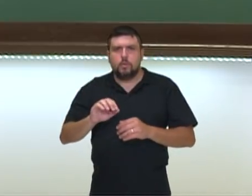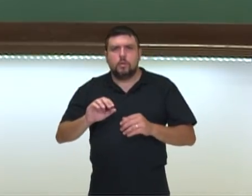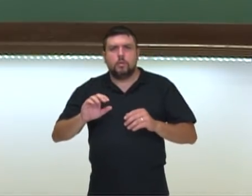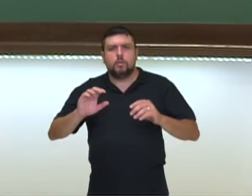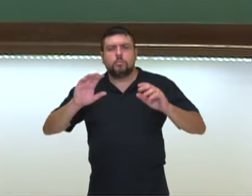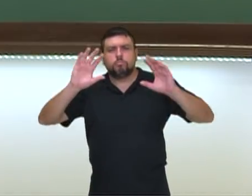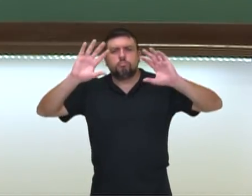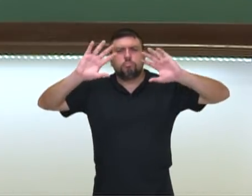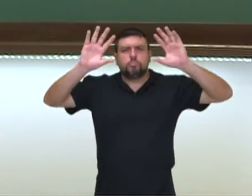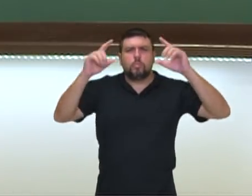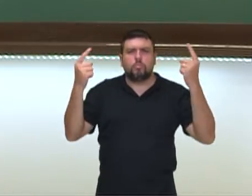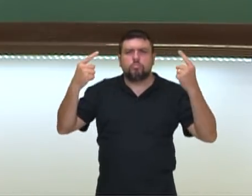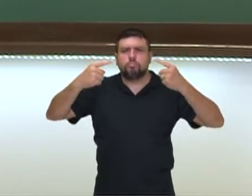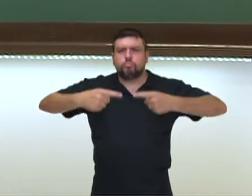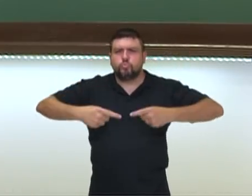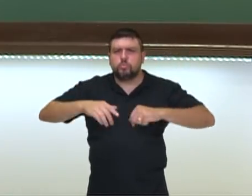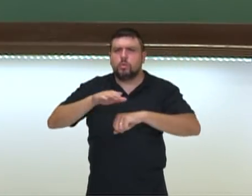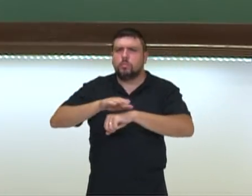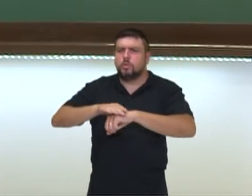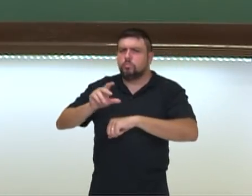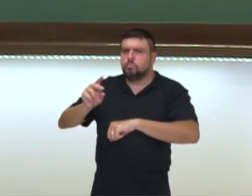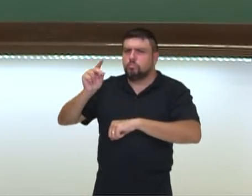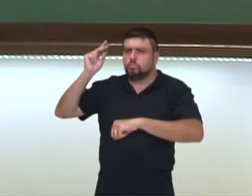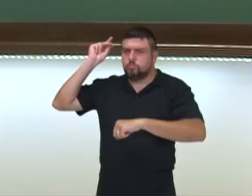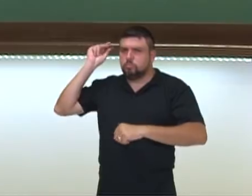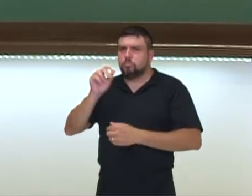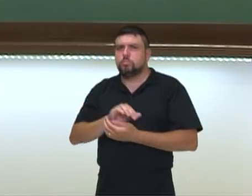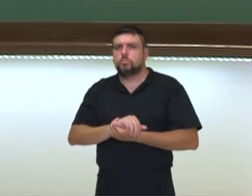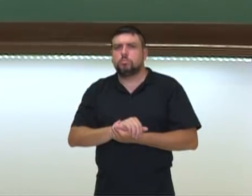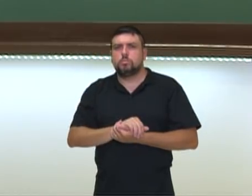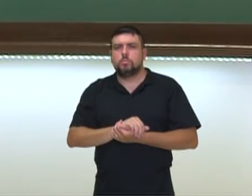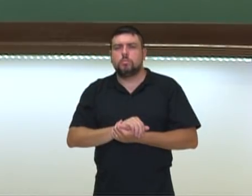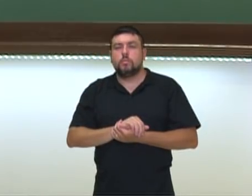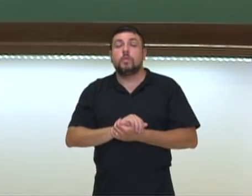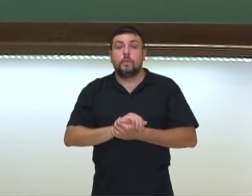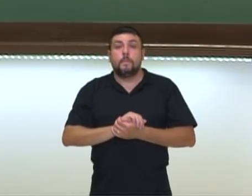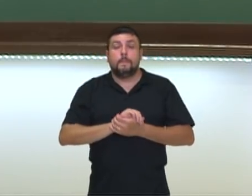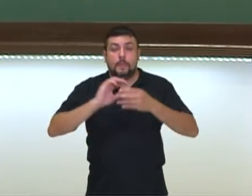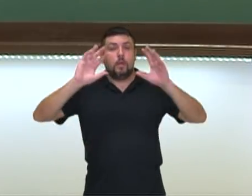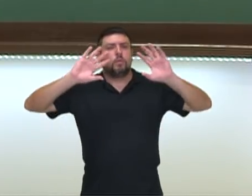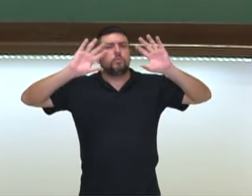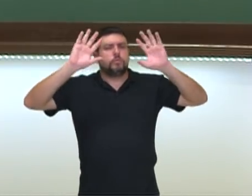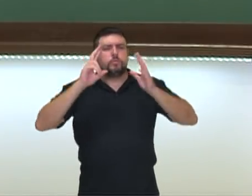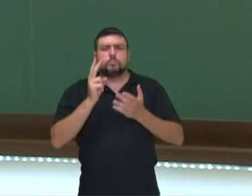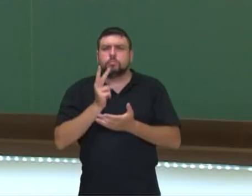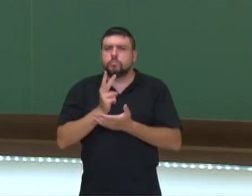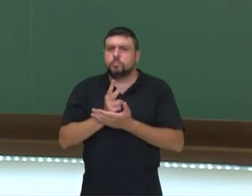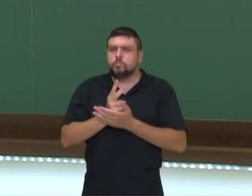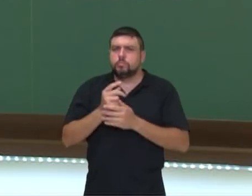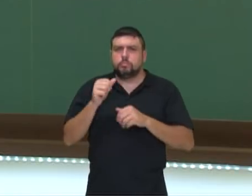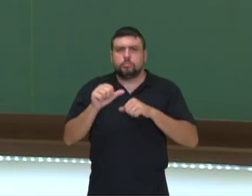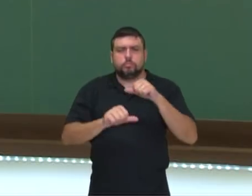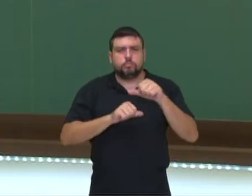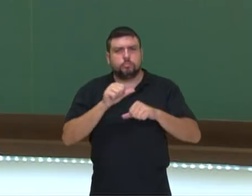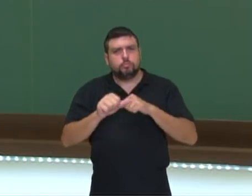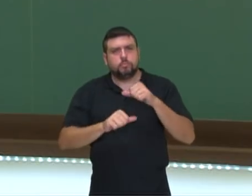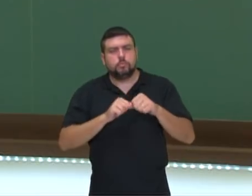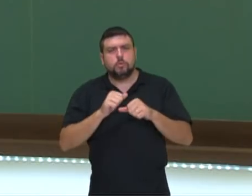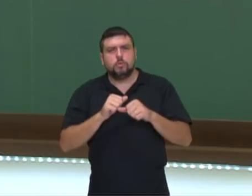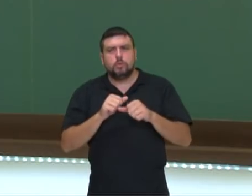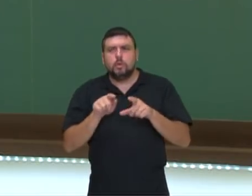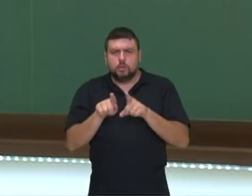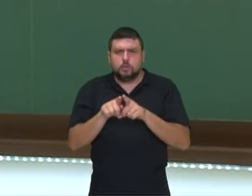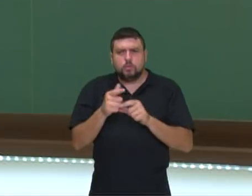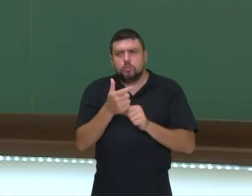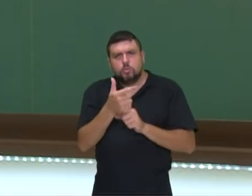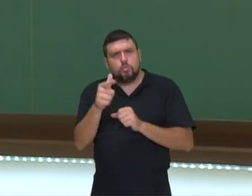antiga, E a gente sabe que o vôlei ele tem as suas constantes mudanças, assim como nos outros esportes, demais modalidades